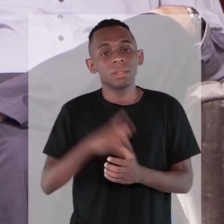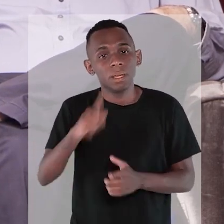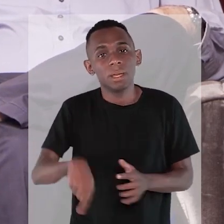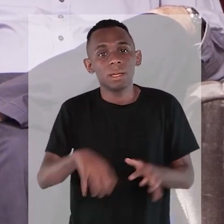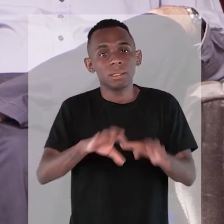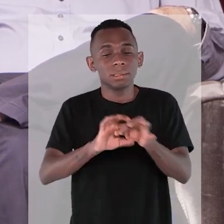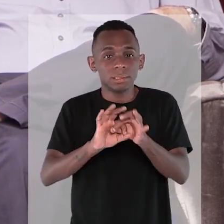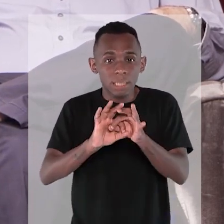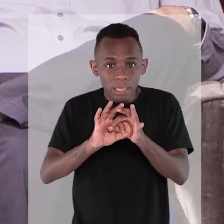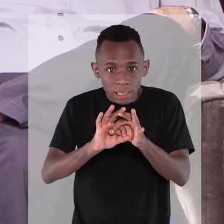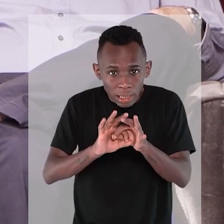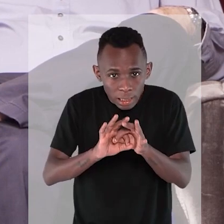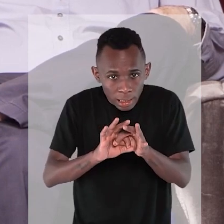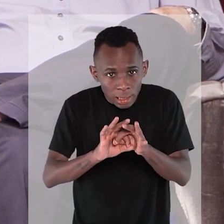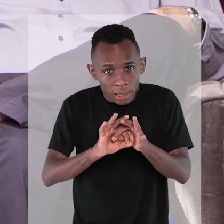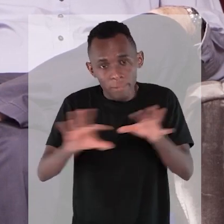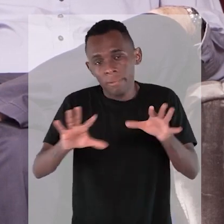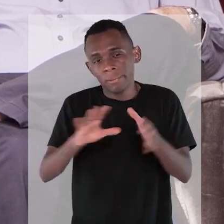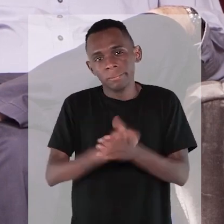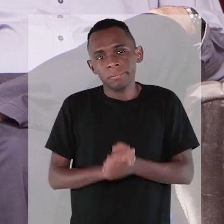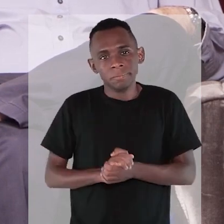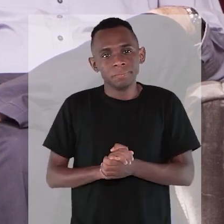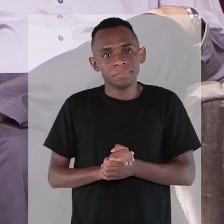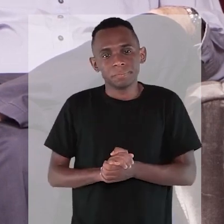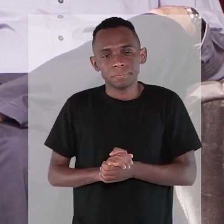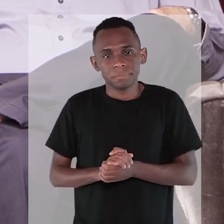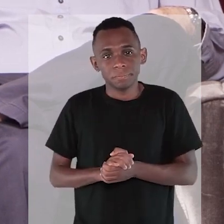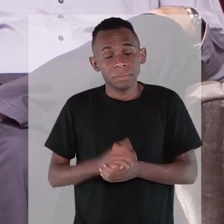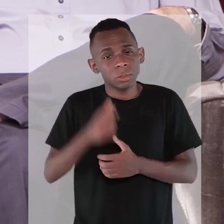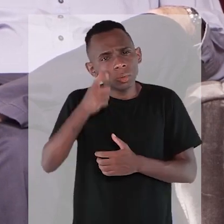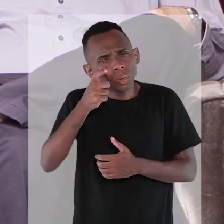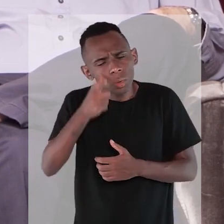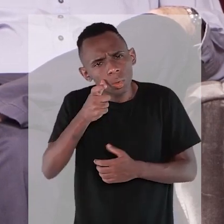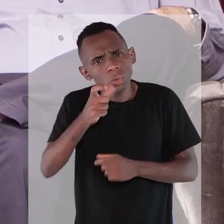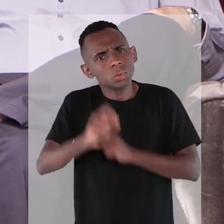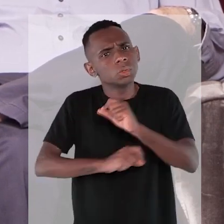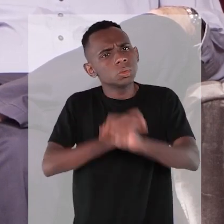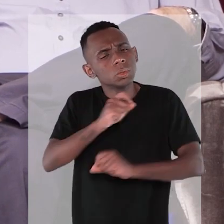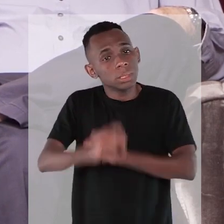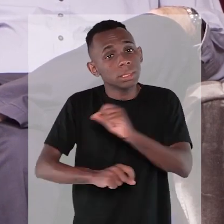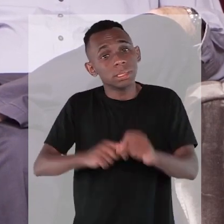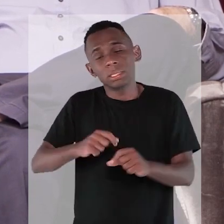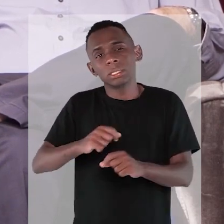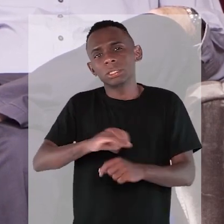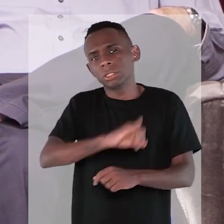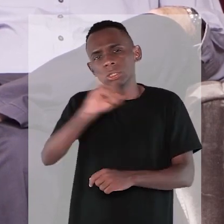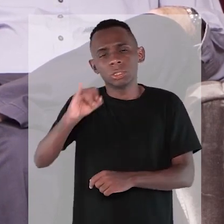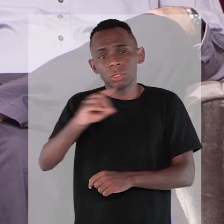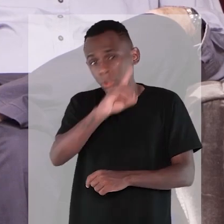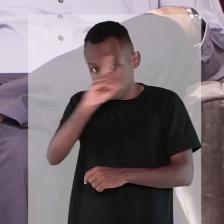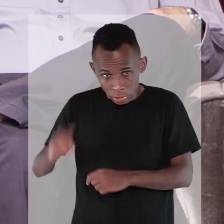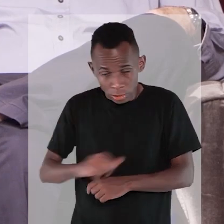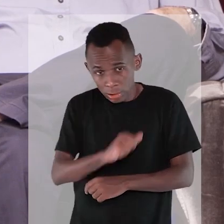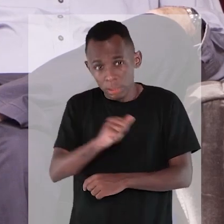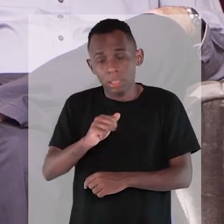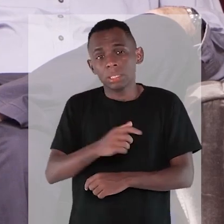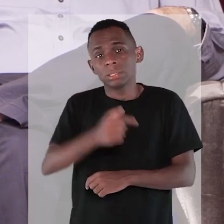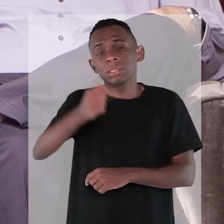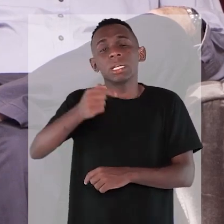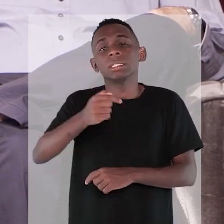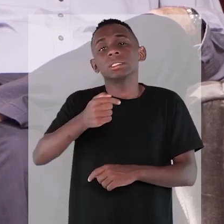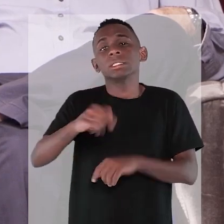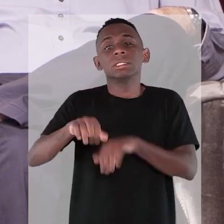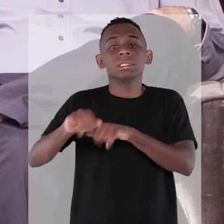autorização que ele fala, né? No 7 de setembro foi muito curioso, porque os bolsonaristas disseram muito, né? Gritavam esse lema, eu